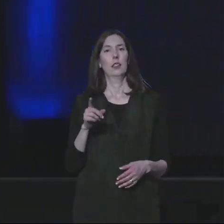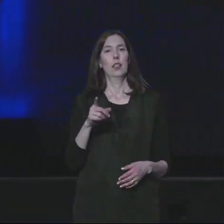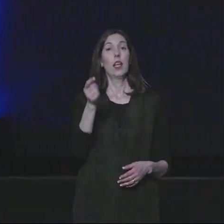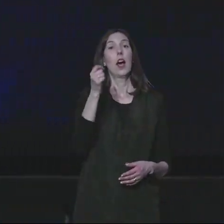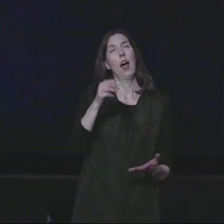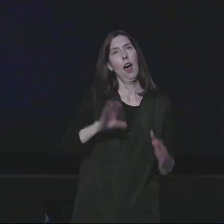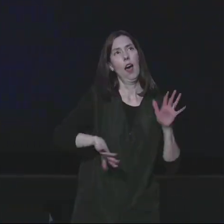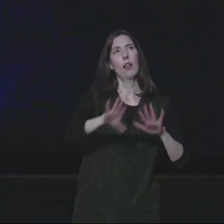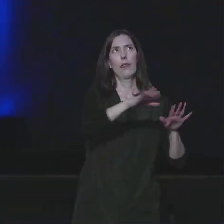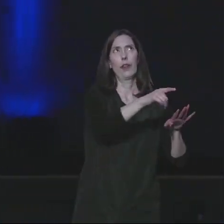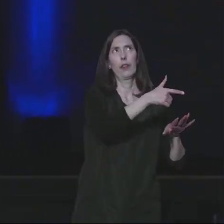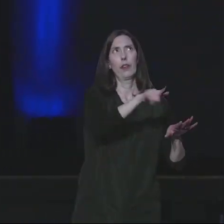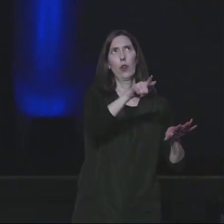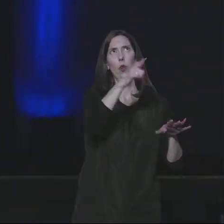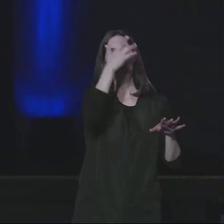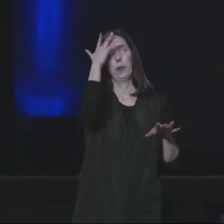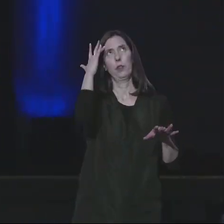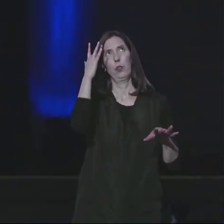é.